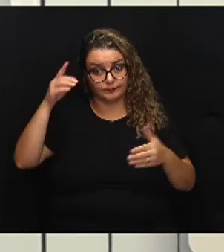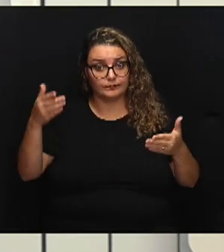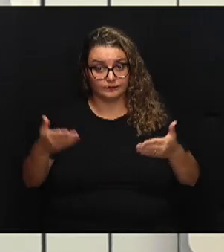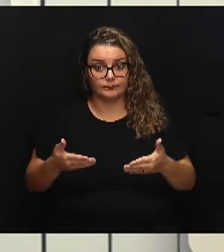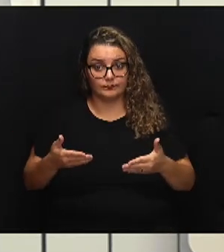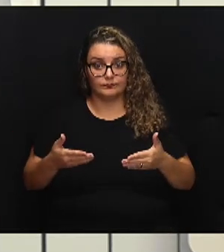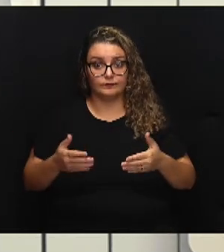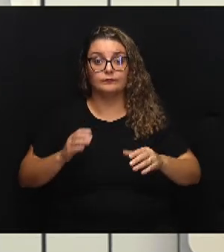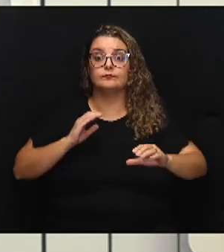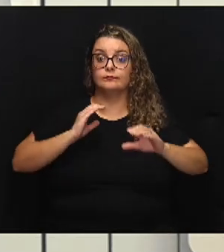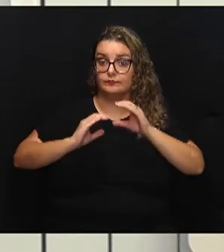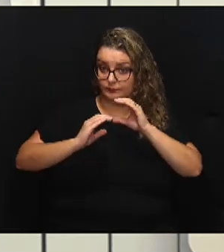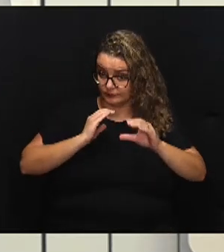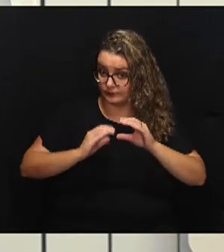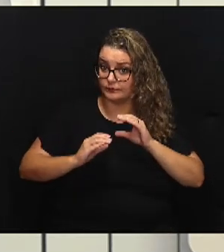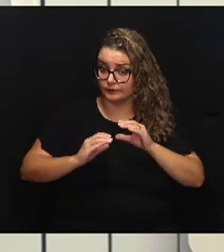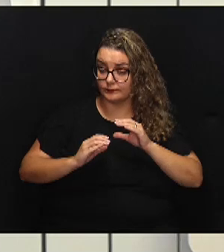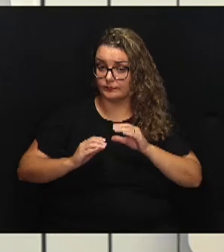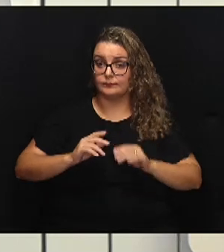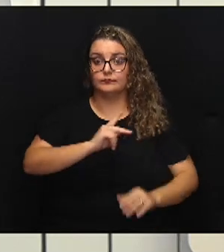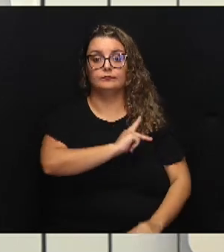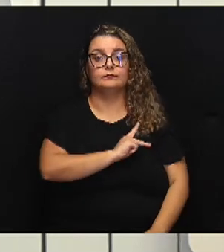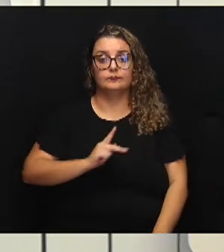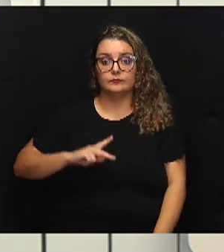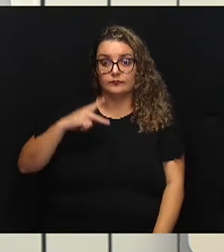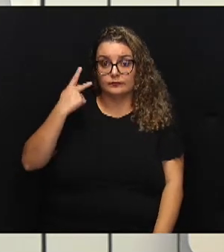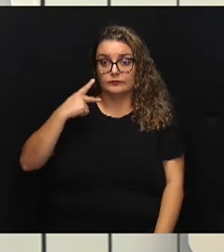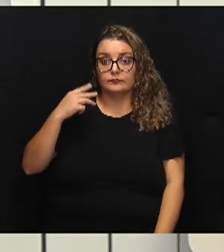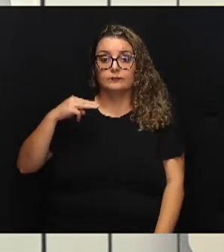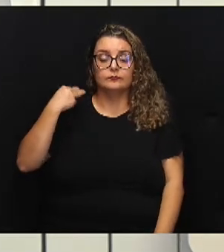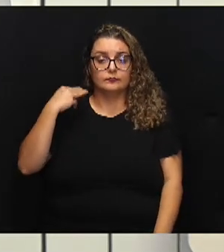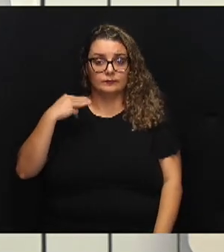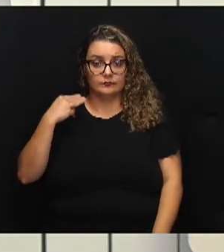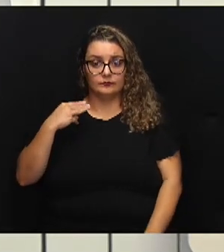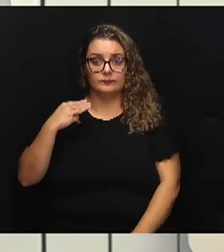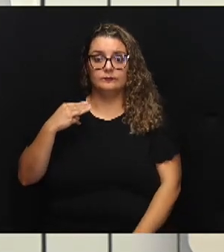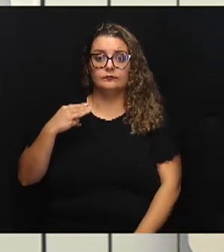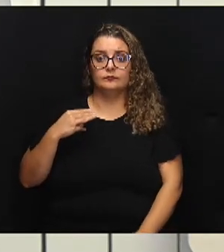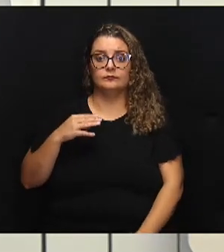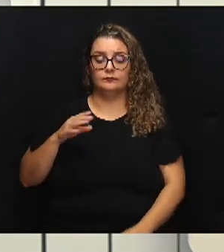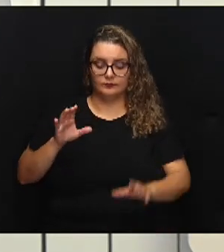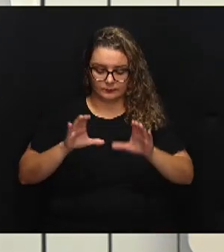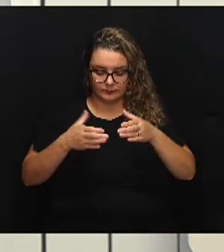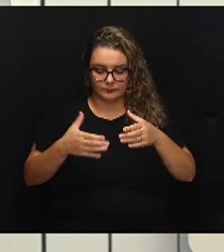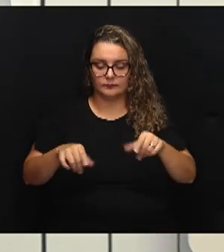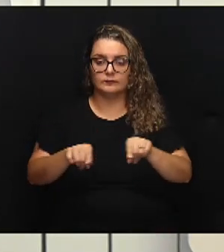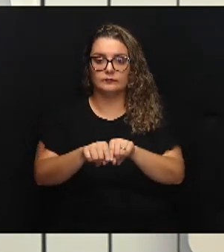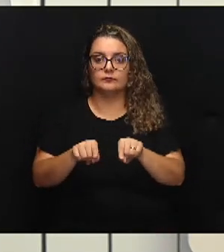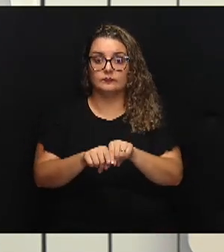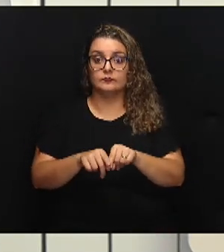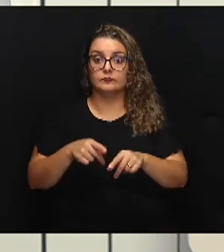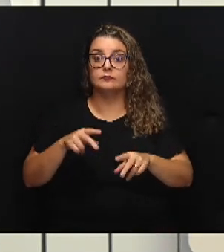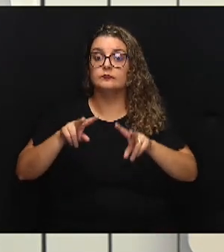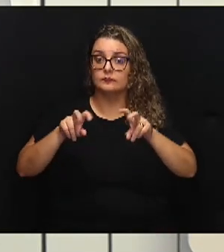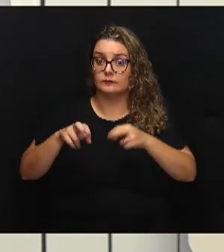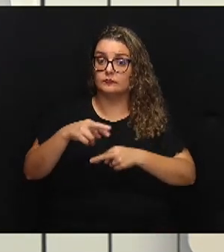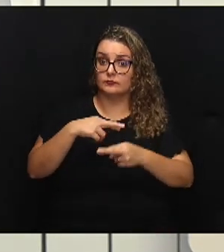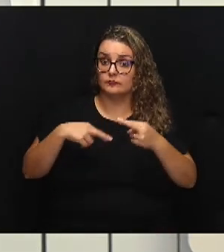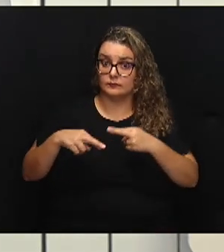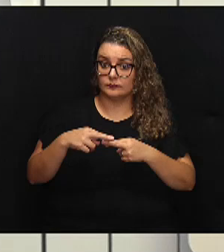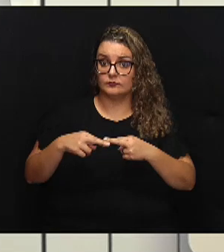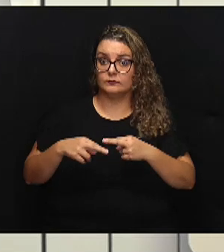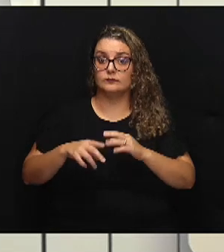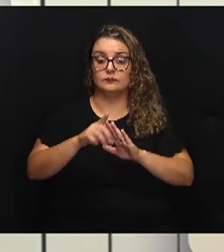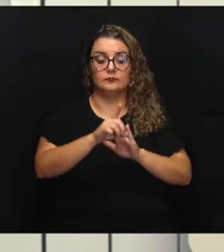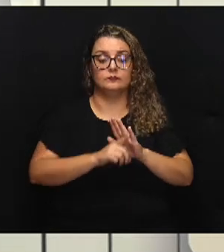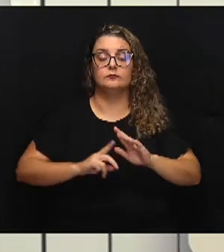a comunicação. Presidida pela vereadora Mariana Conte, a conferência abordou também temas relacionados aos